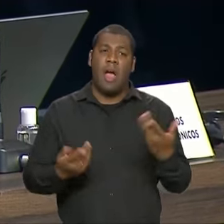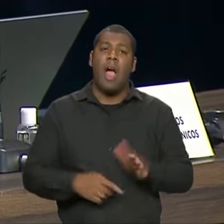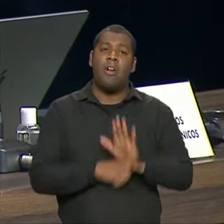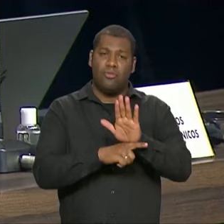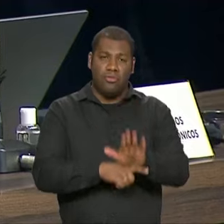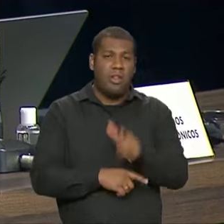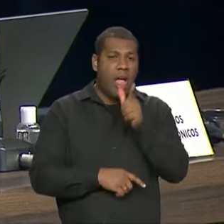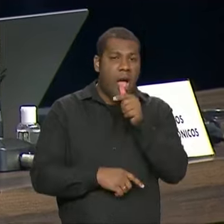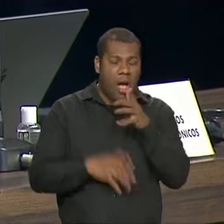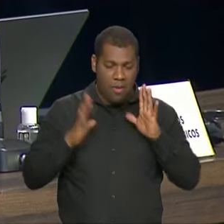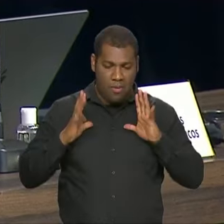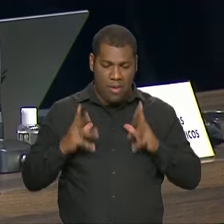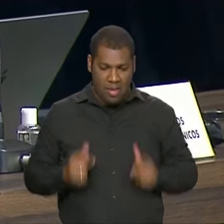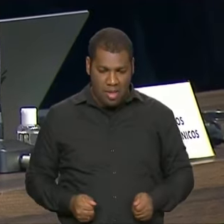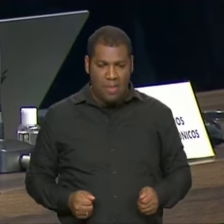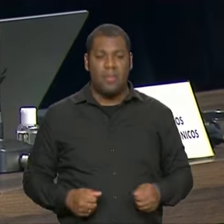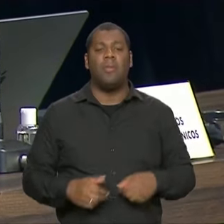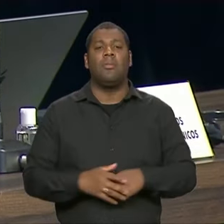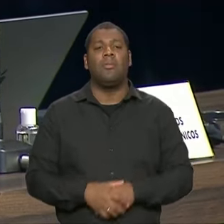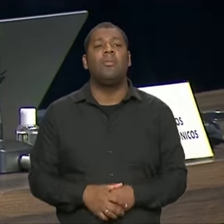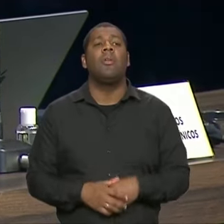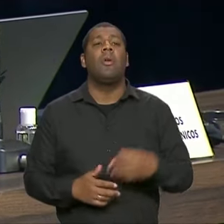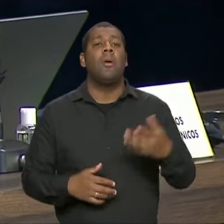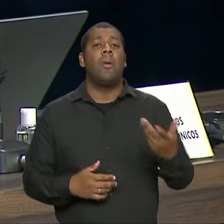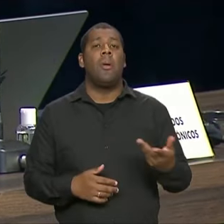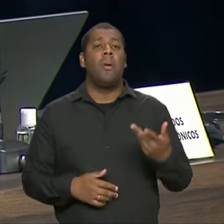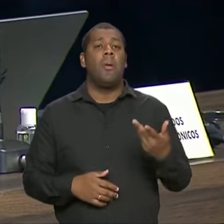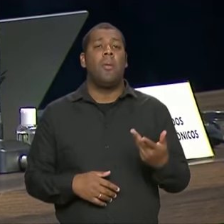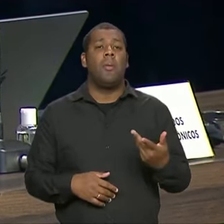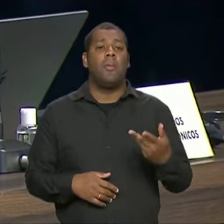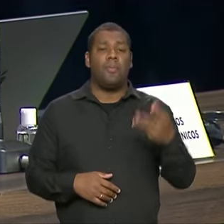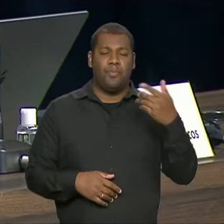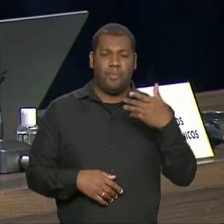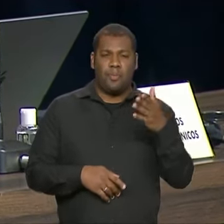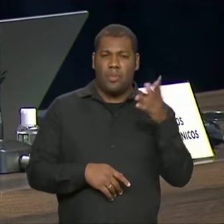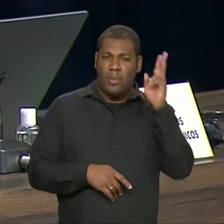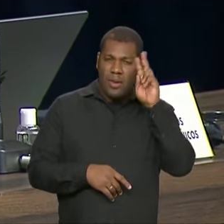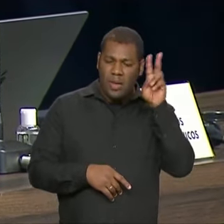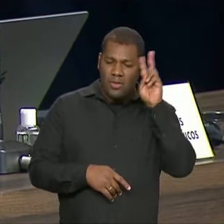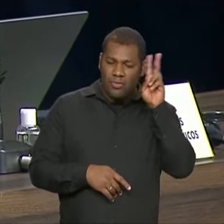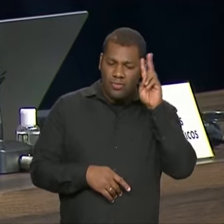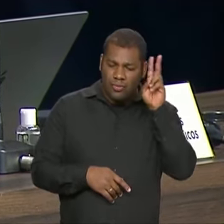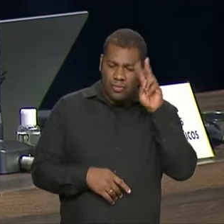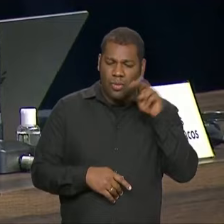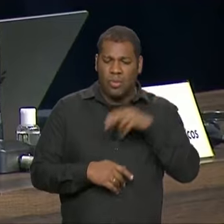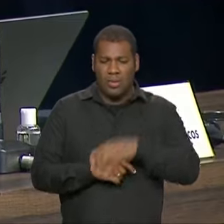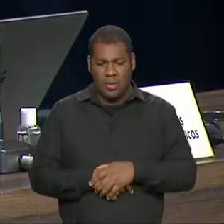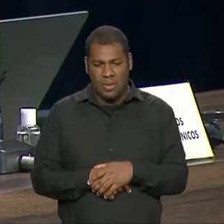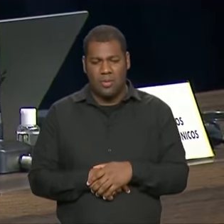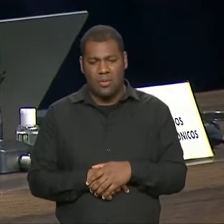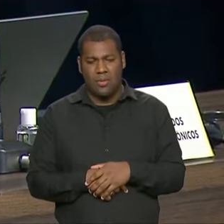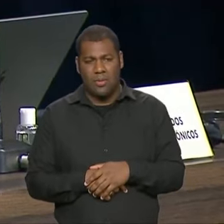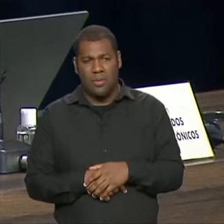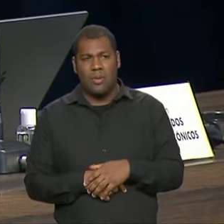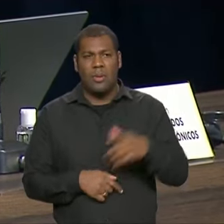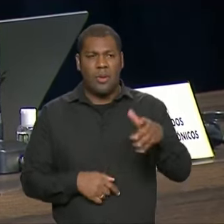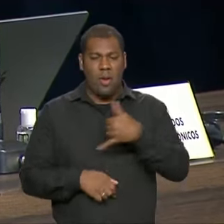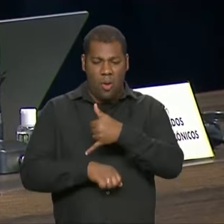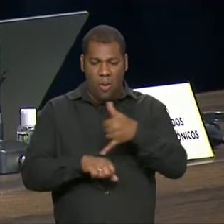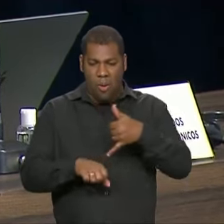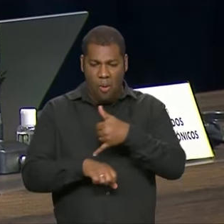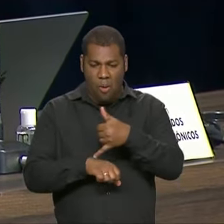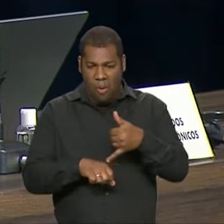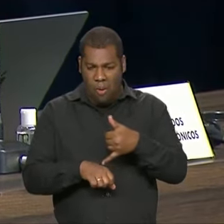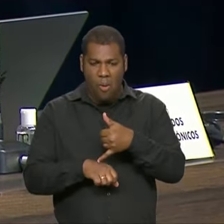vida. No Equador, foi feita uma consulta popular histórica de deixar petróleo sob a terra em